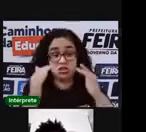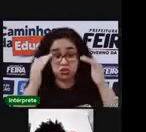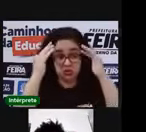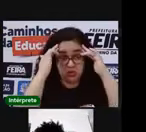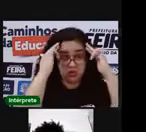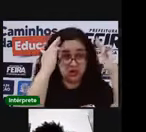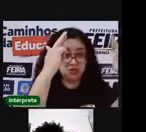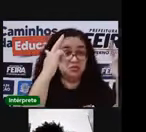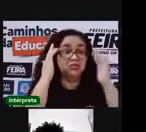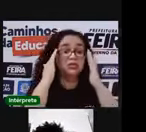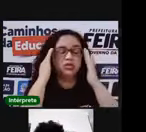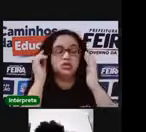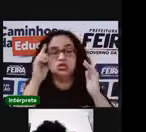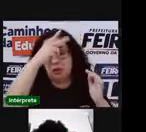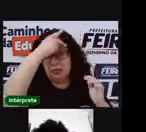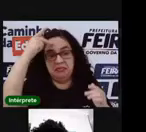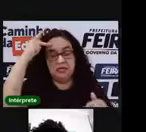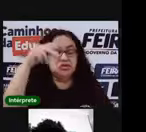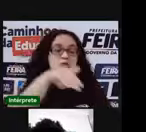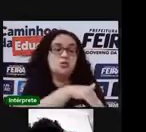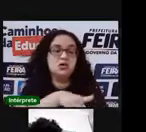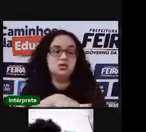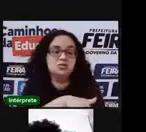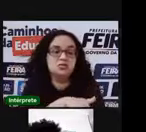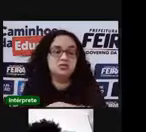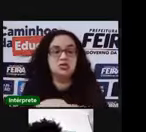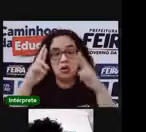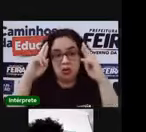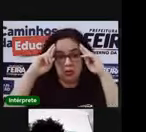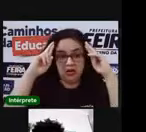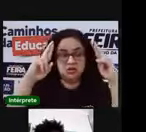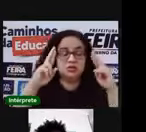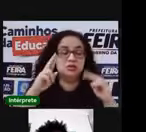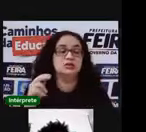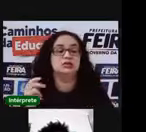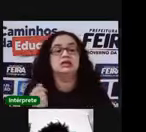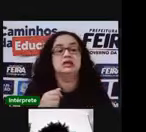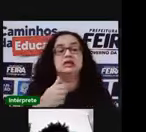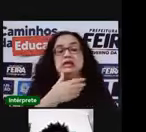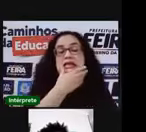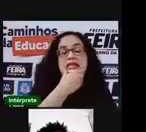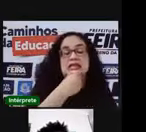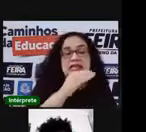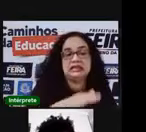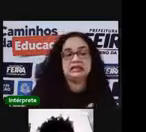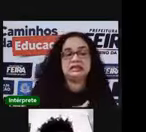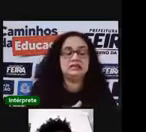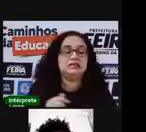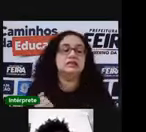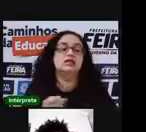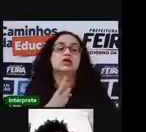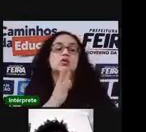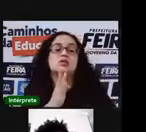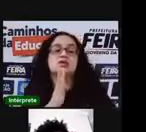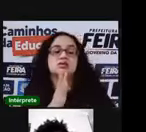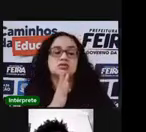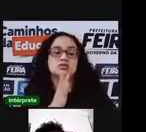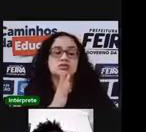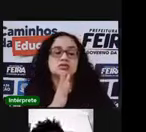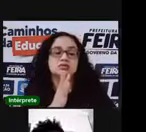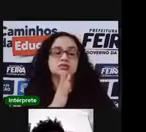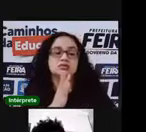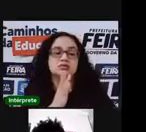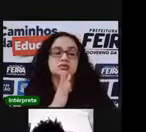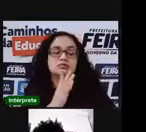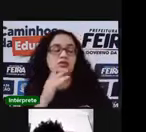as pessoas da minha rua. Ah, mas eu só respeito as crianças que eu conheço, que estão aqui comigo. Isso não é ser solidário, né?